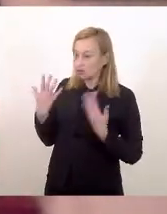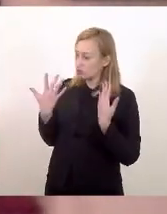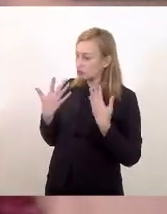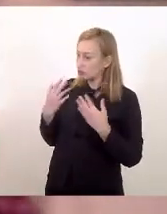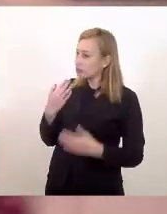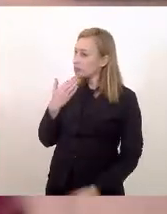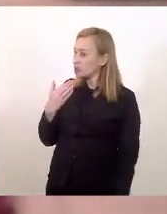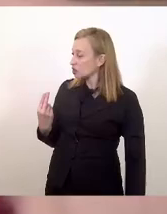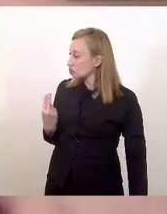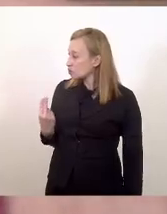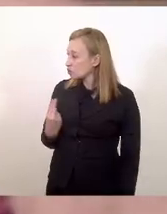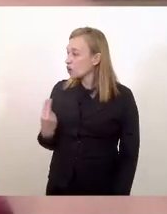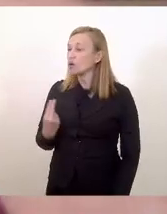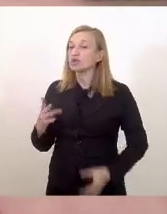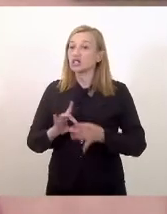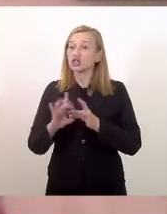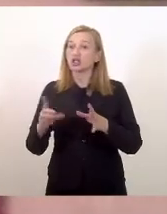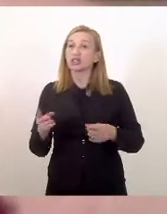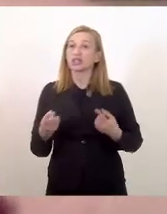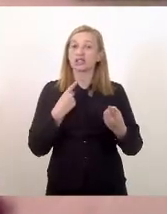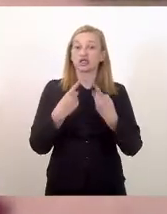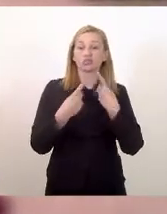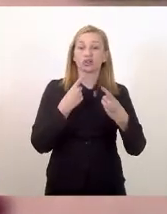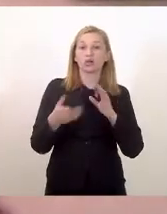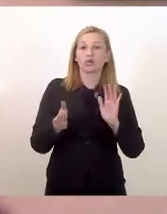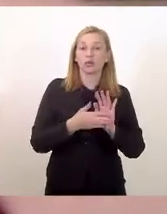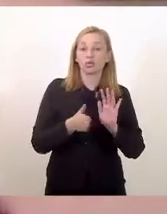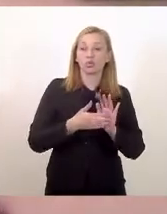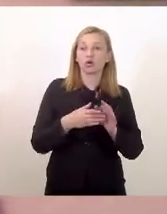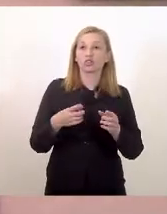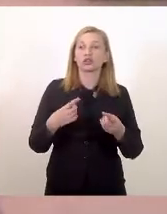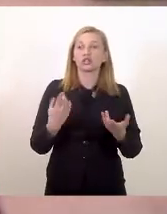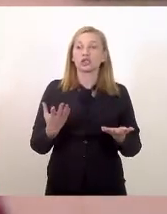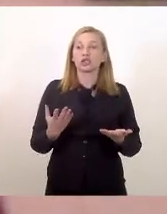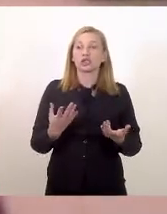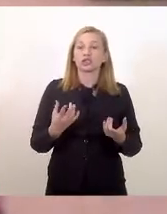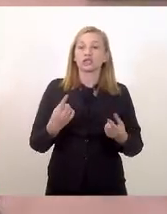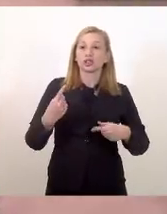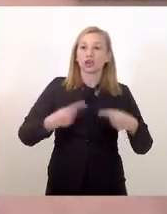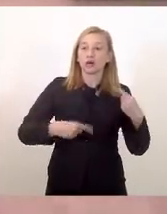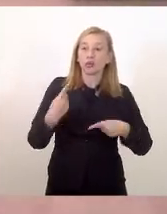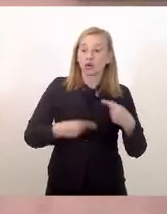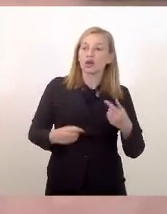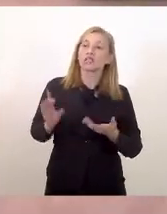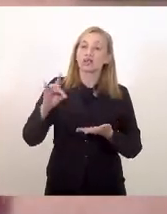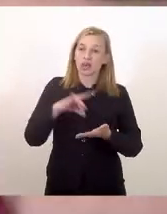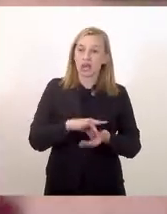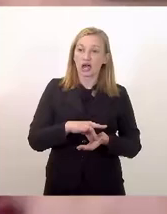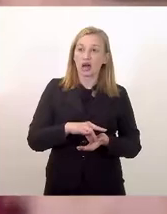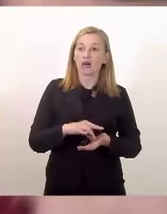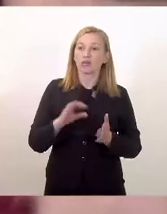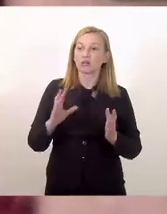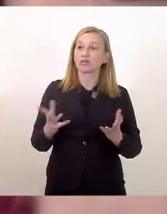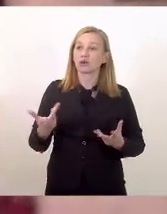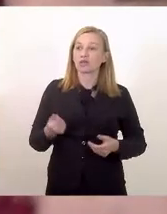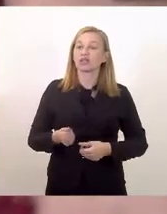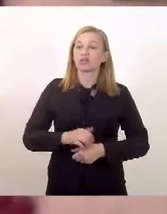deixando aqui, presidente, nessa discussão, a nossa preocupação para que essa política seja real e efetiva.